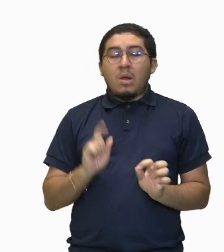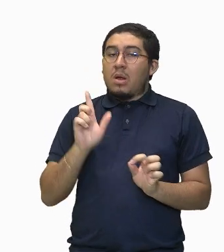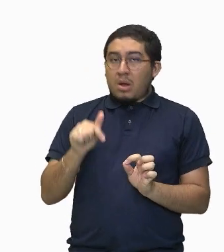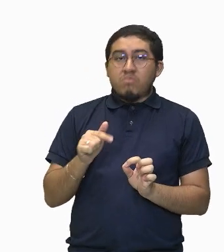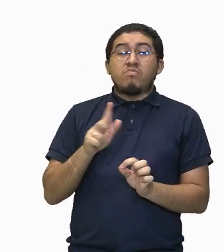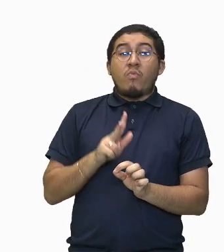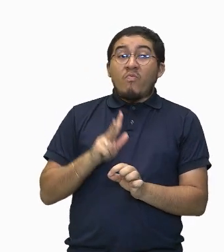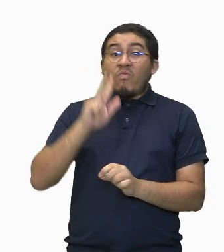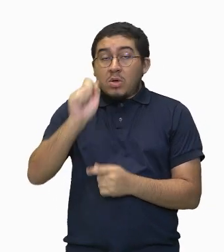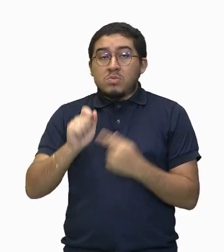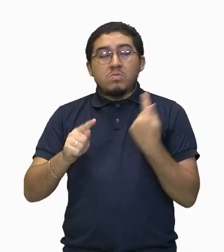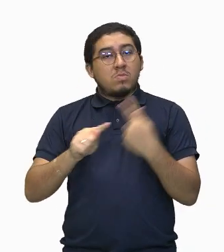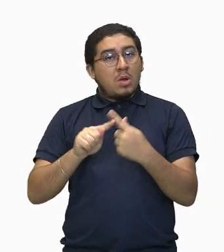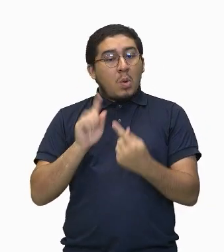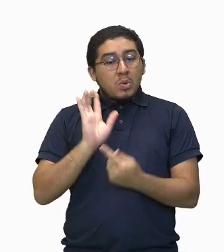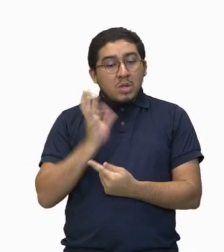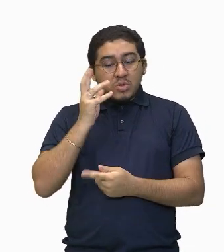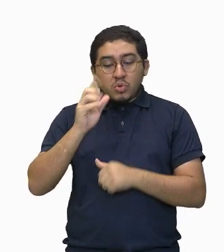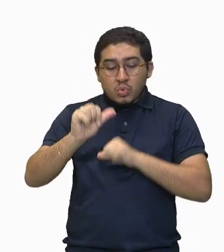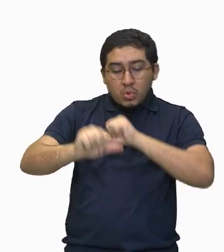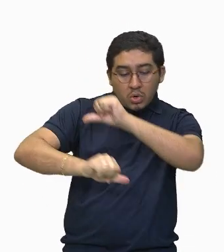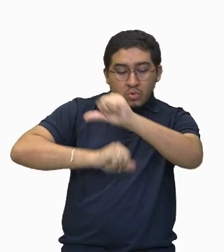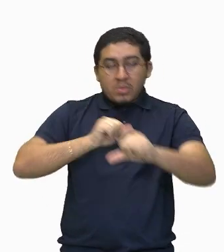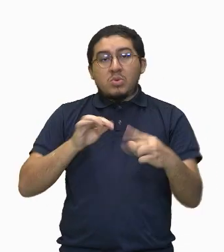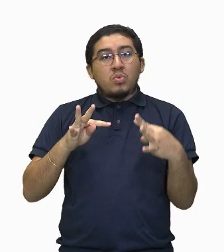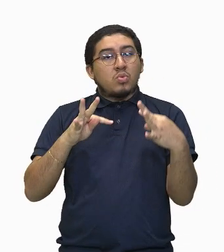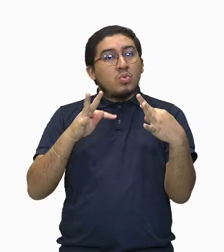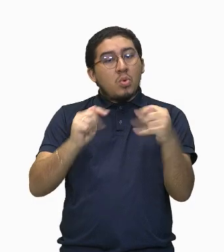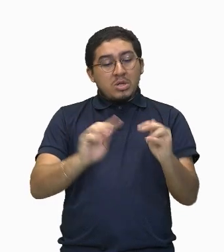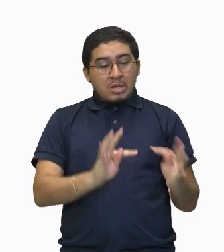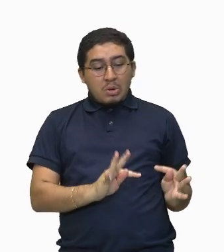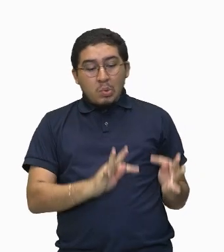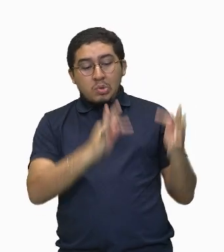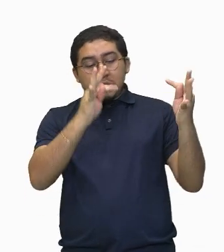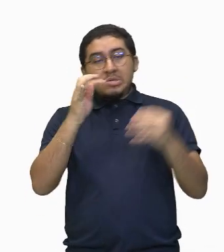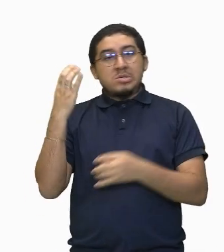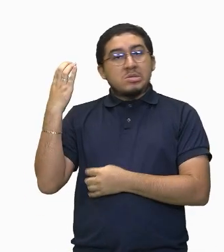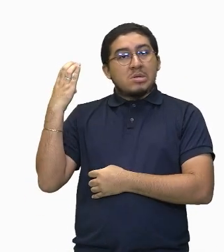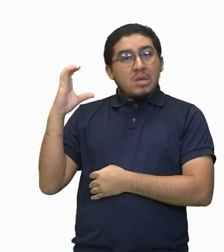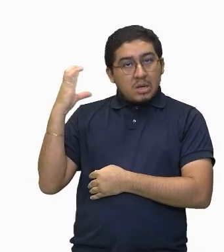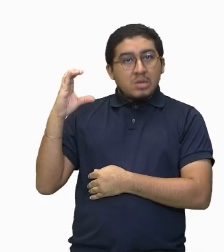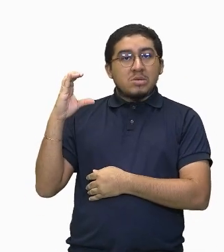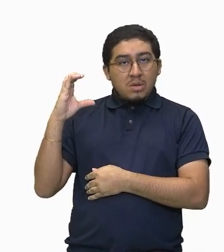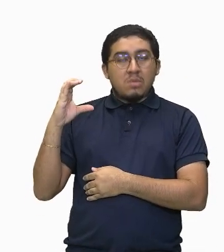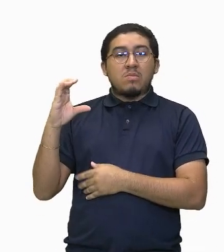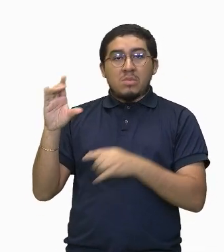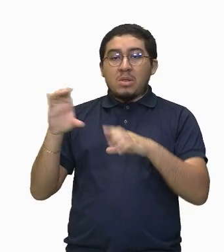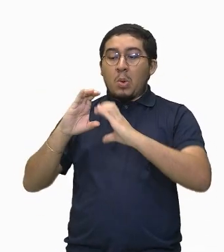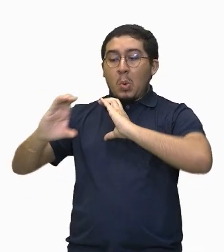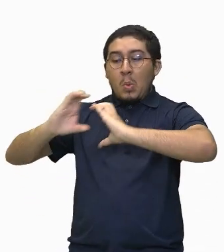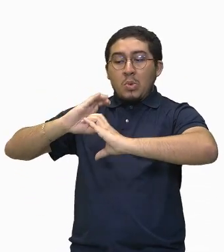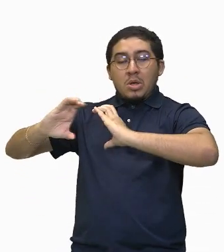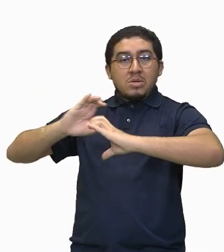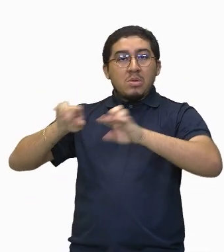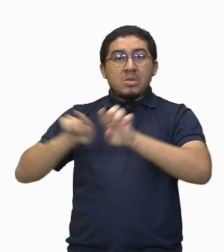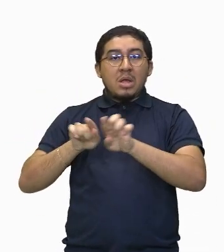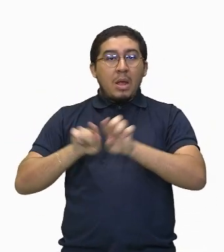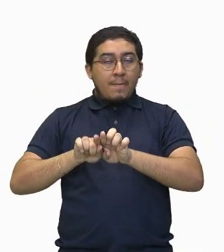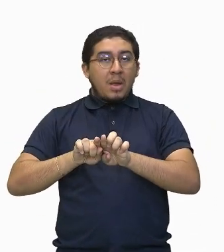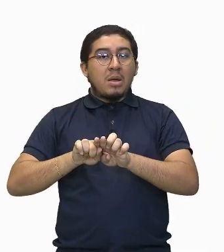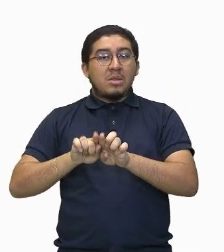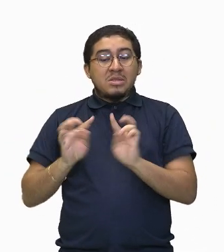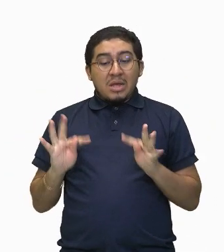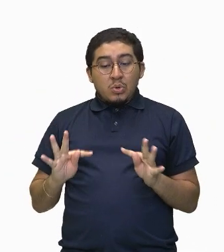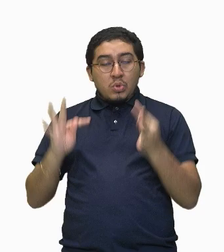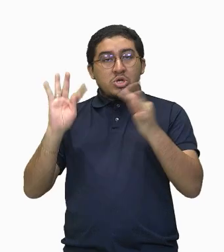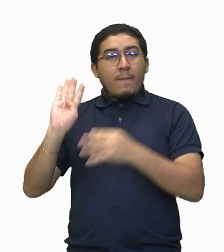conta de todas essas transformações científicas nas telecomunicações, na biotecnologia, que vão fazer com